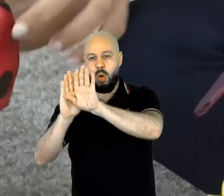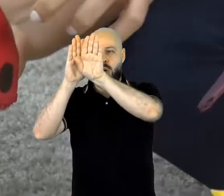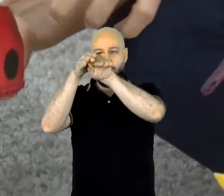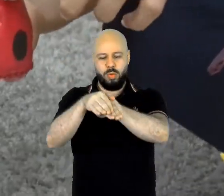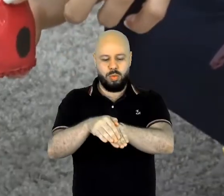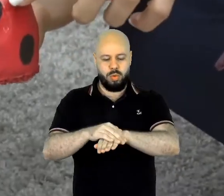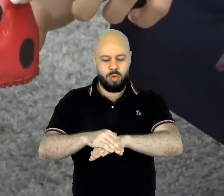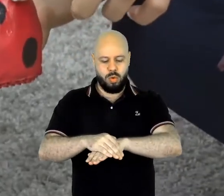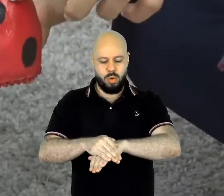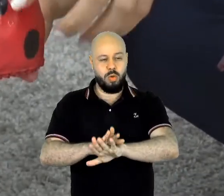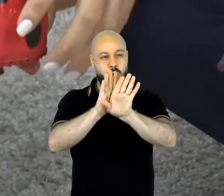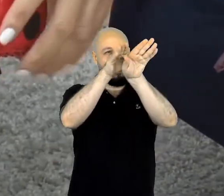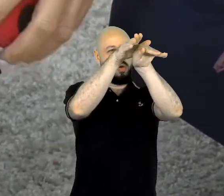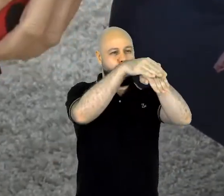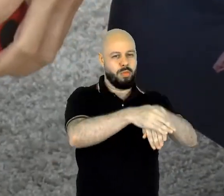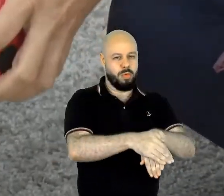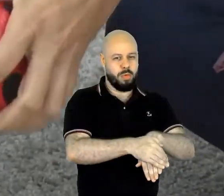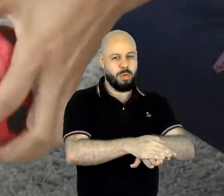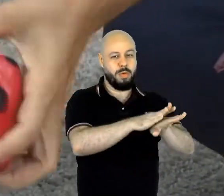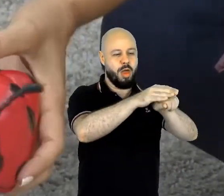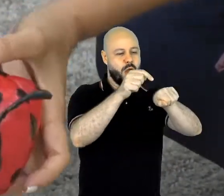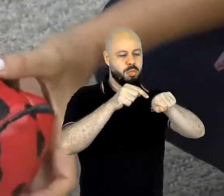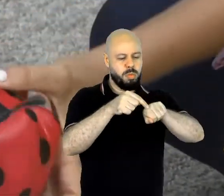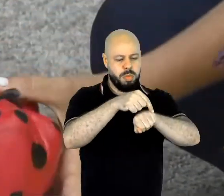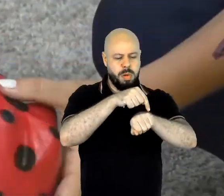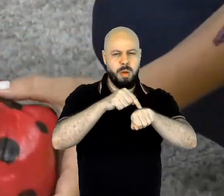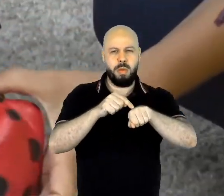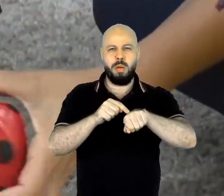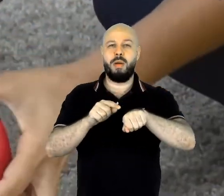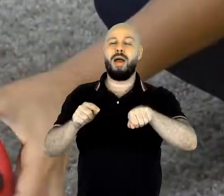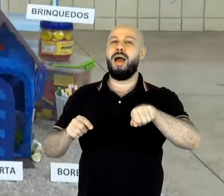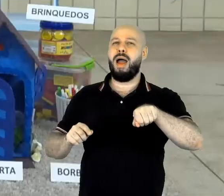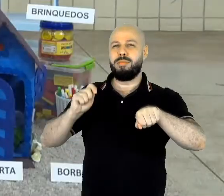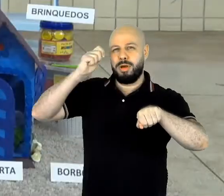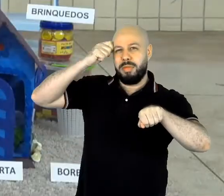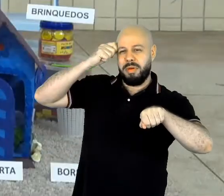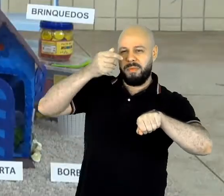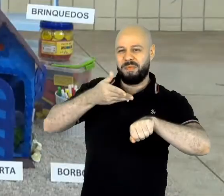suas lindas pintinhas.